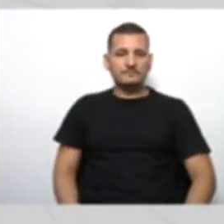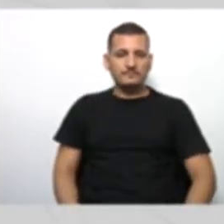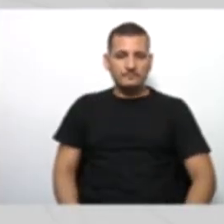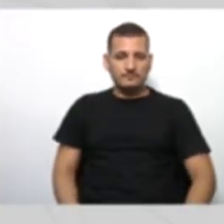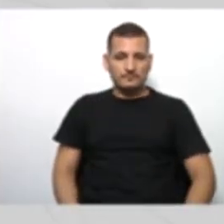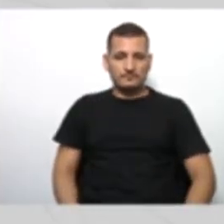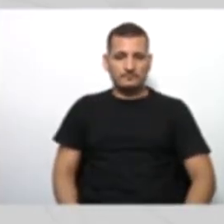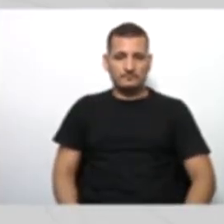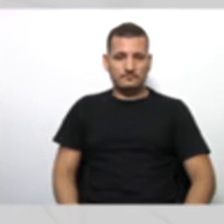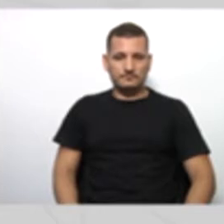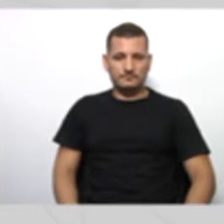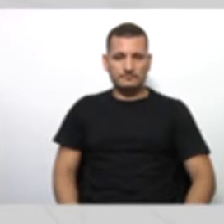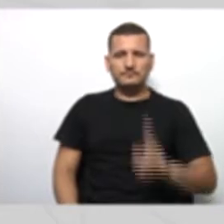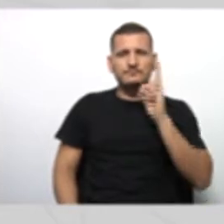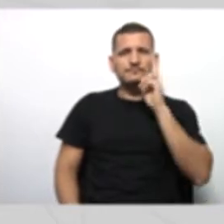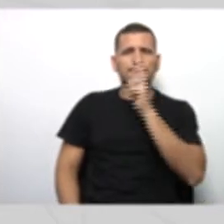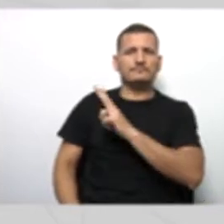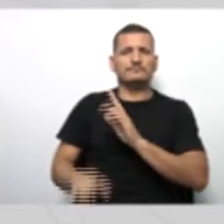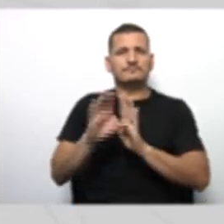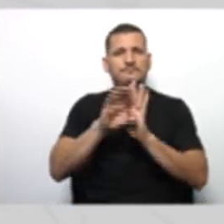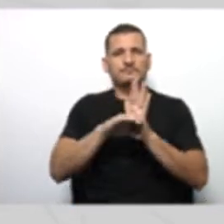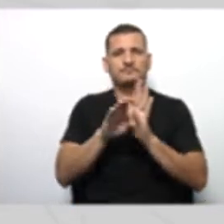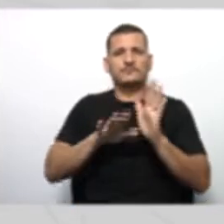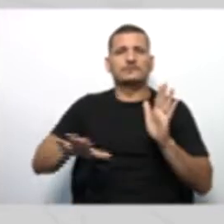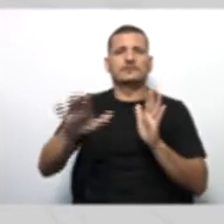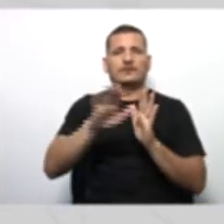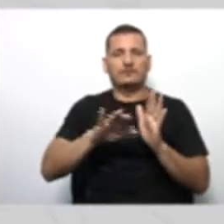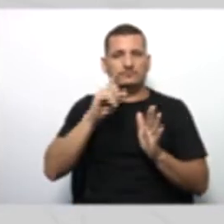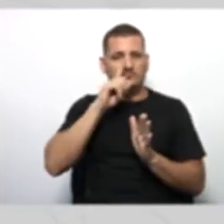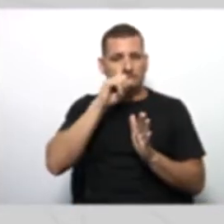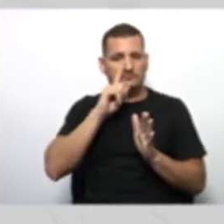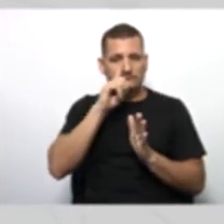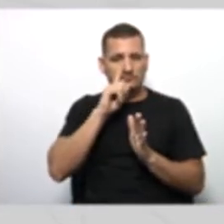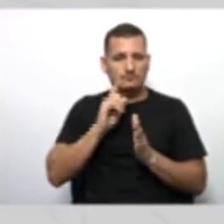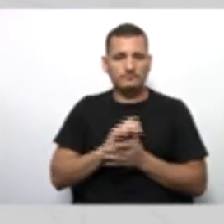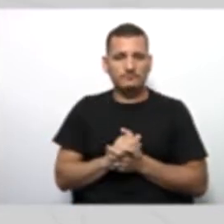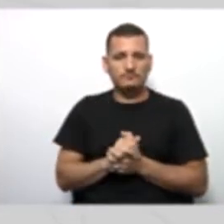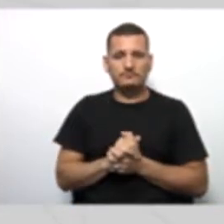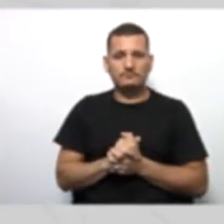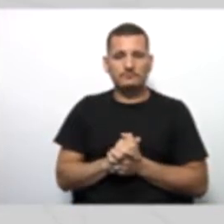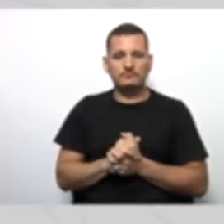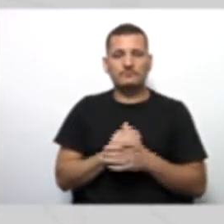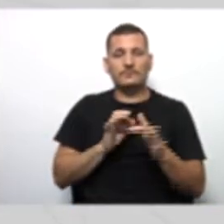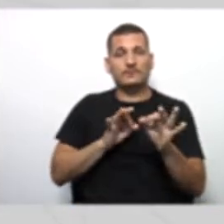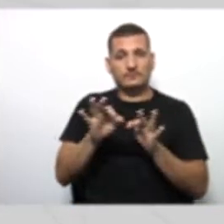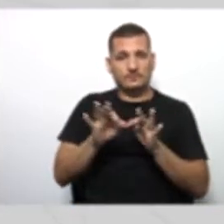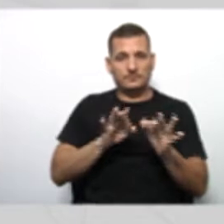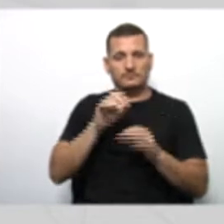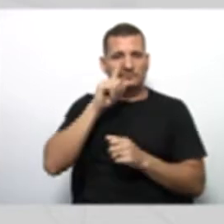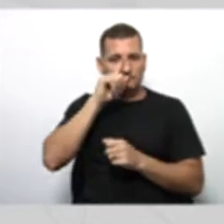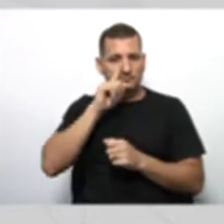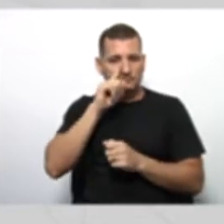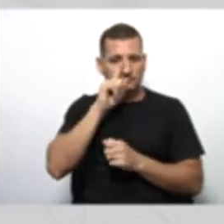vai ver os conceitos gerais de riscos, o que são, quais as causas, planejamento de